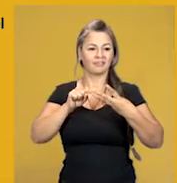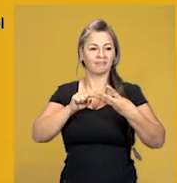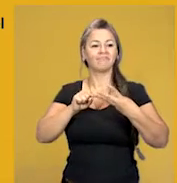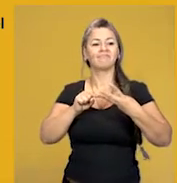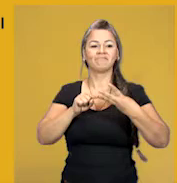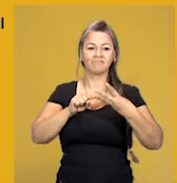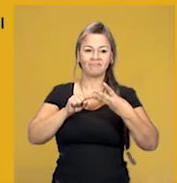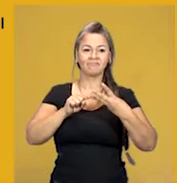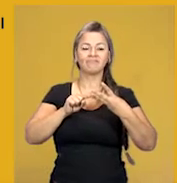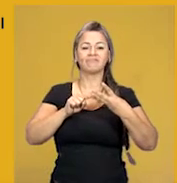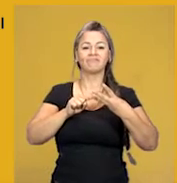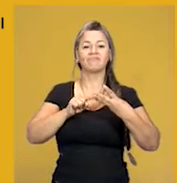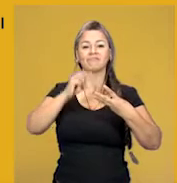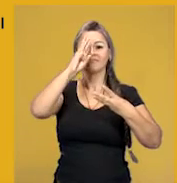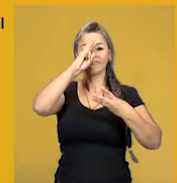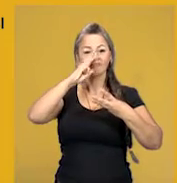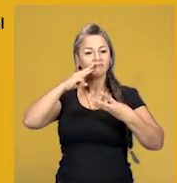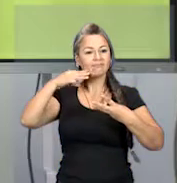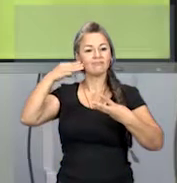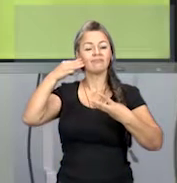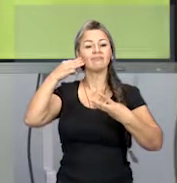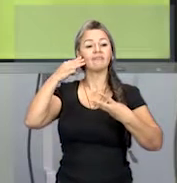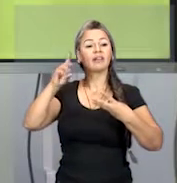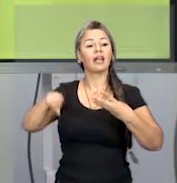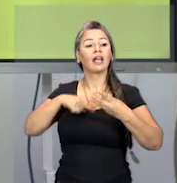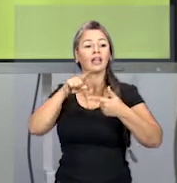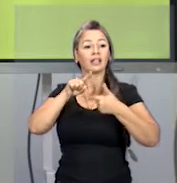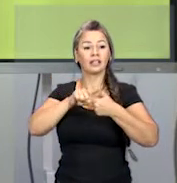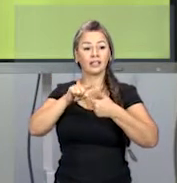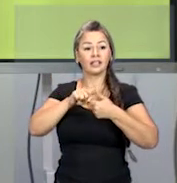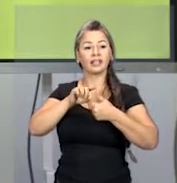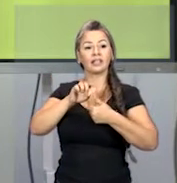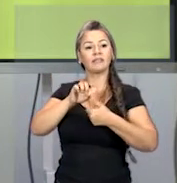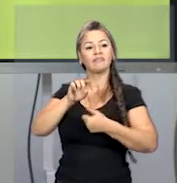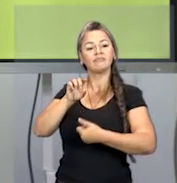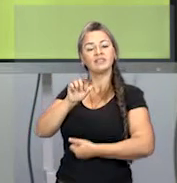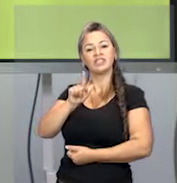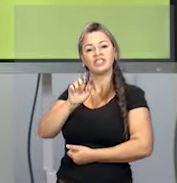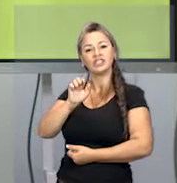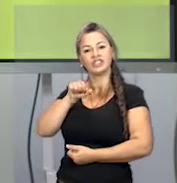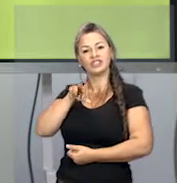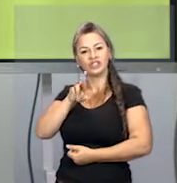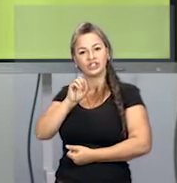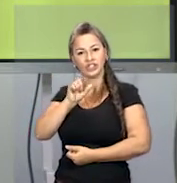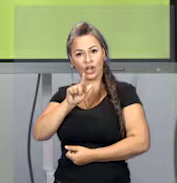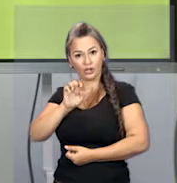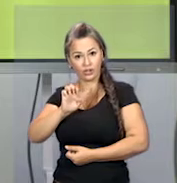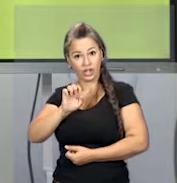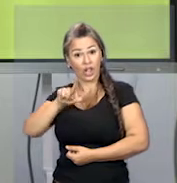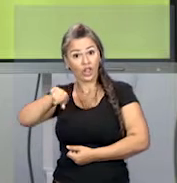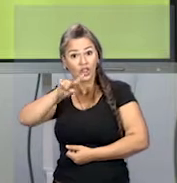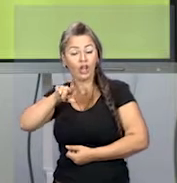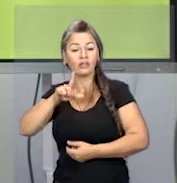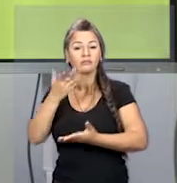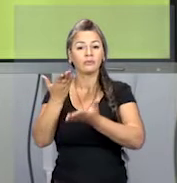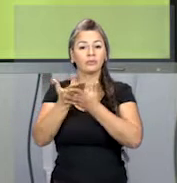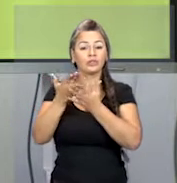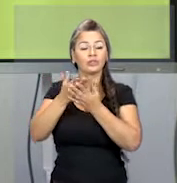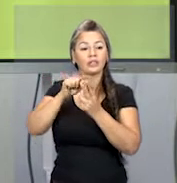4 autores, na aula de hoje nós vamos focar em apenas 2, que é o Émile Durkheim e o George